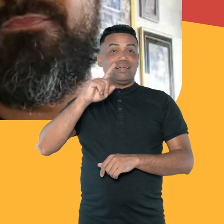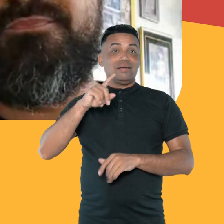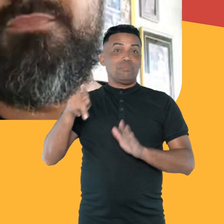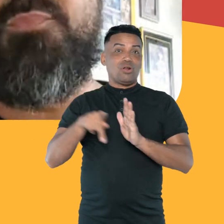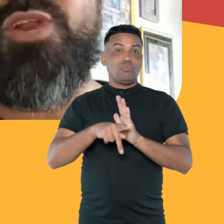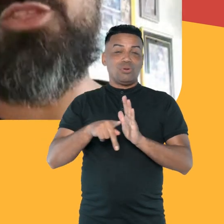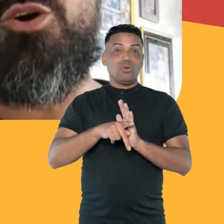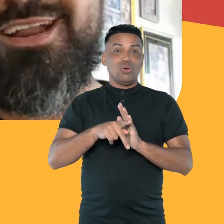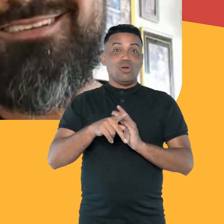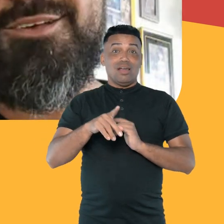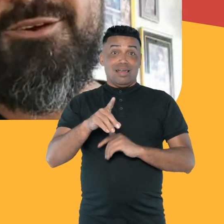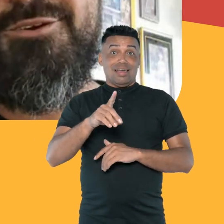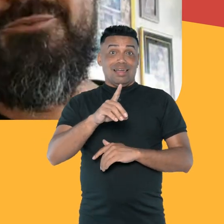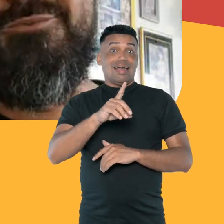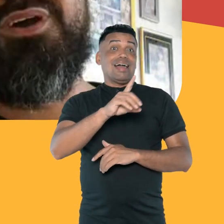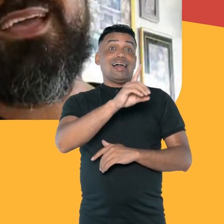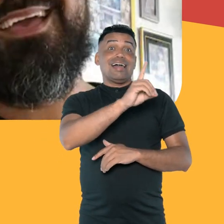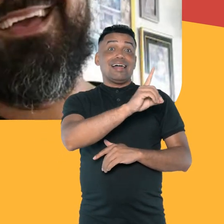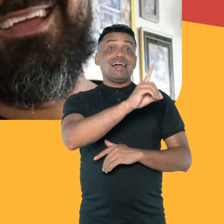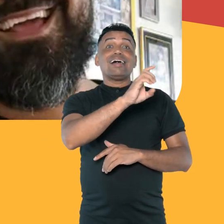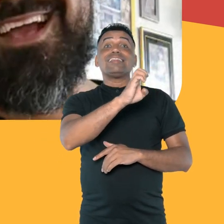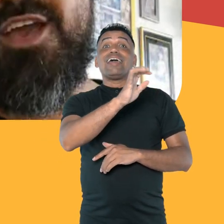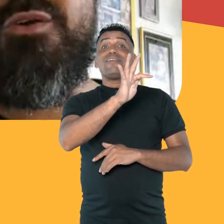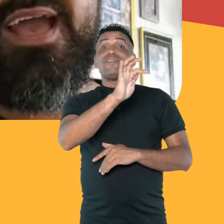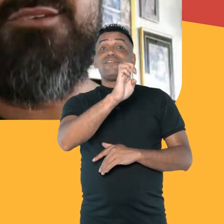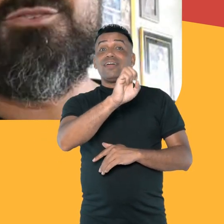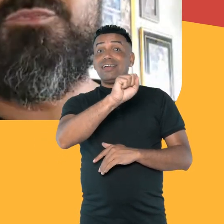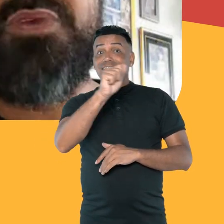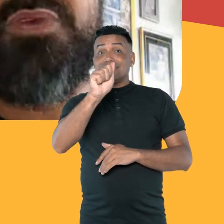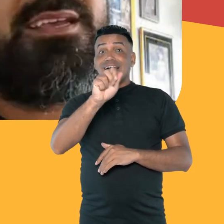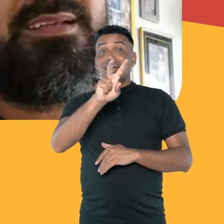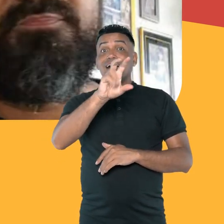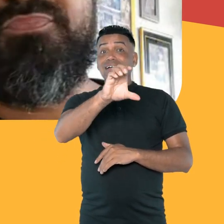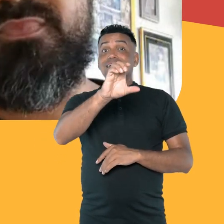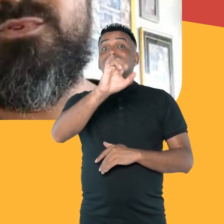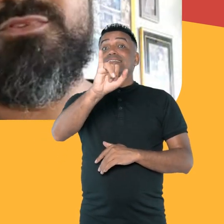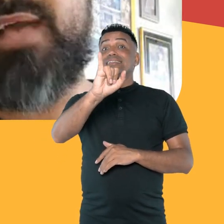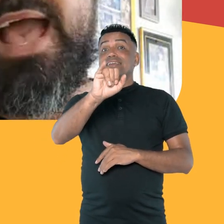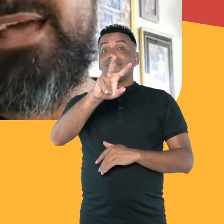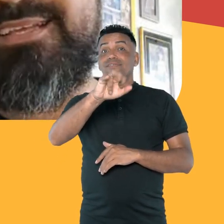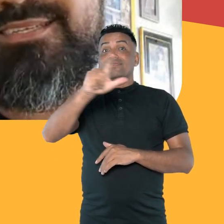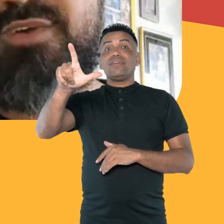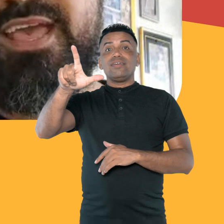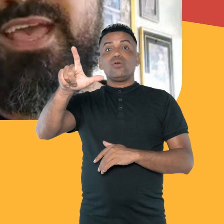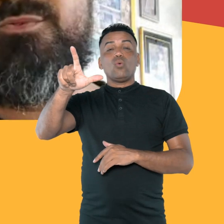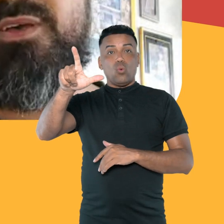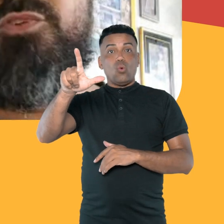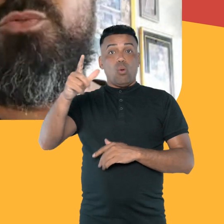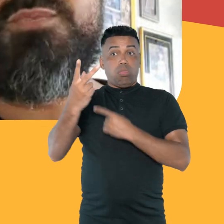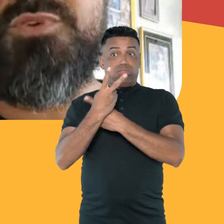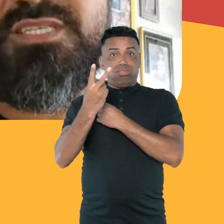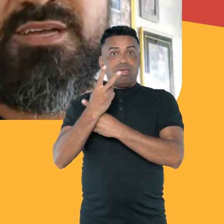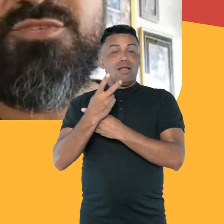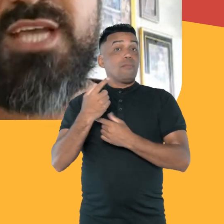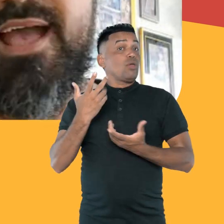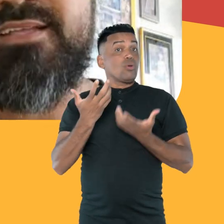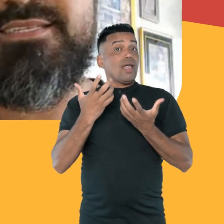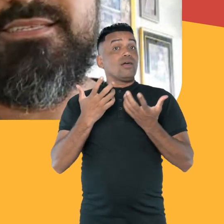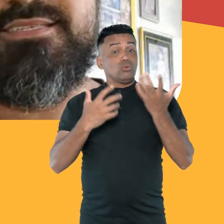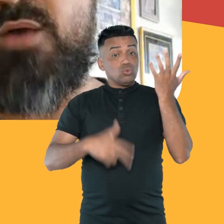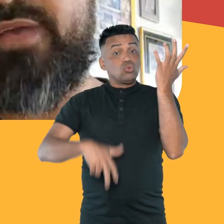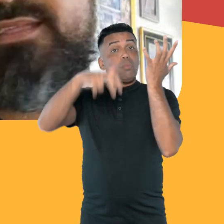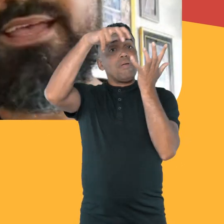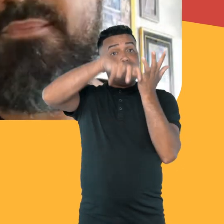Civil, me monitora, porque eu quero subir nos lugares, eu vou numa exposição